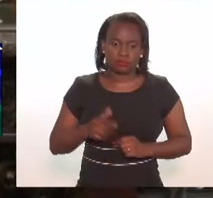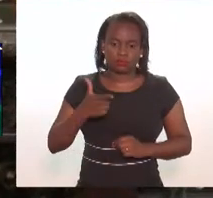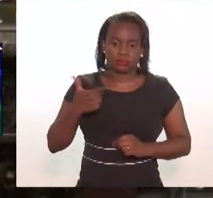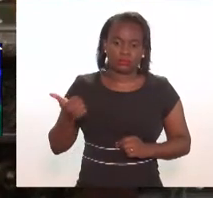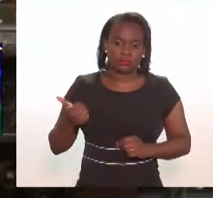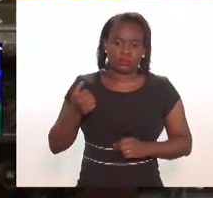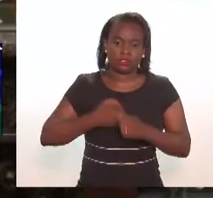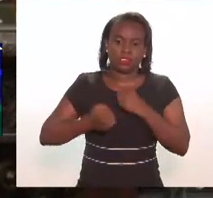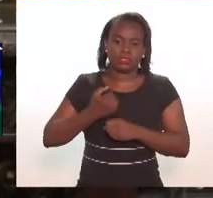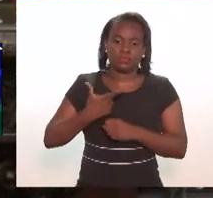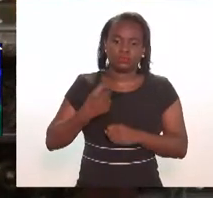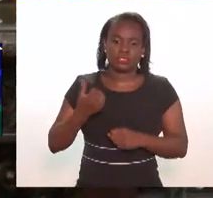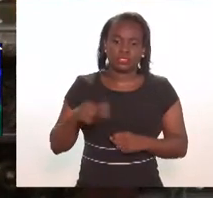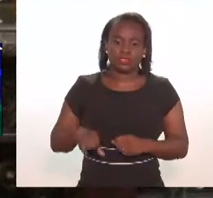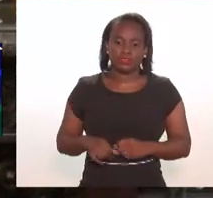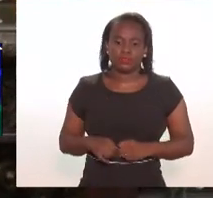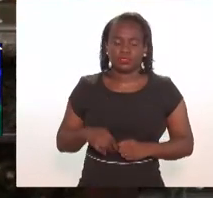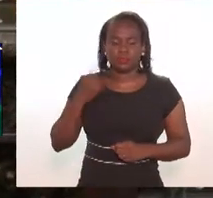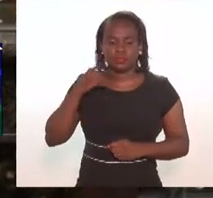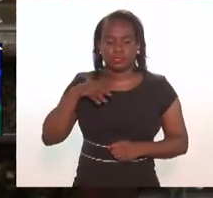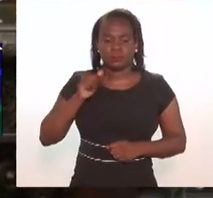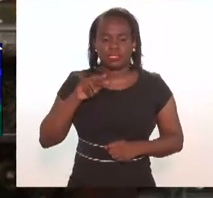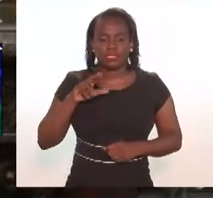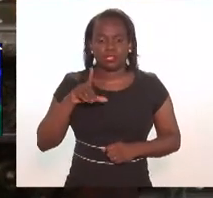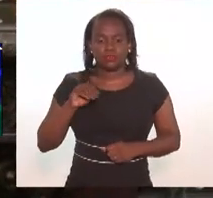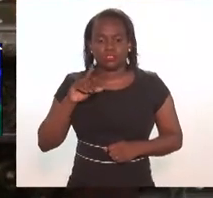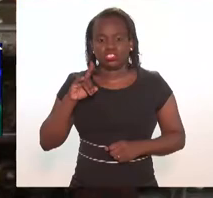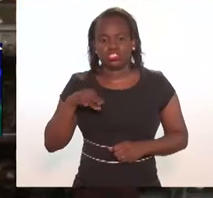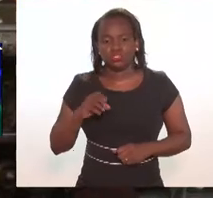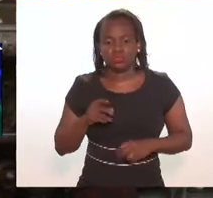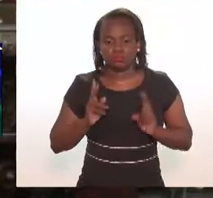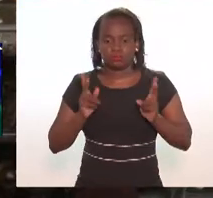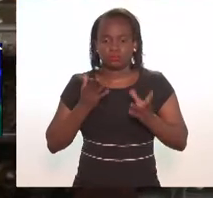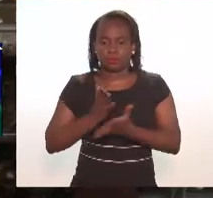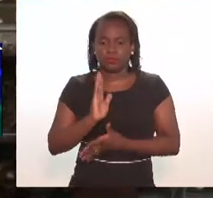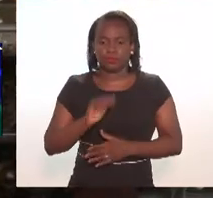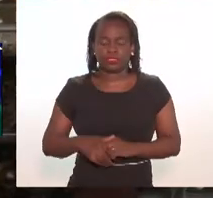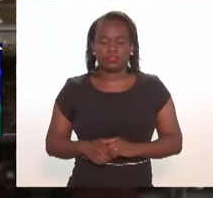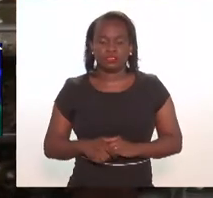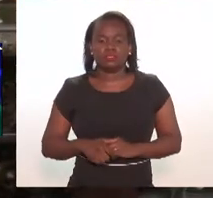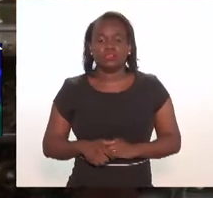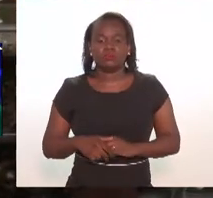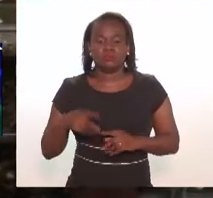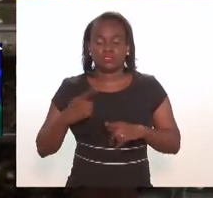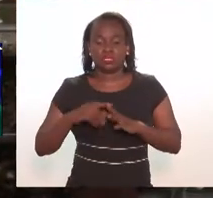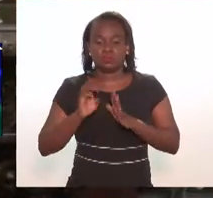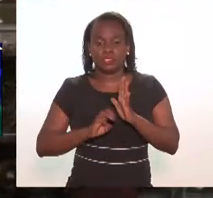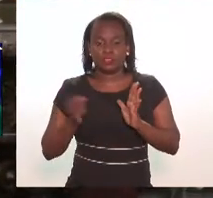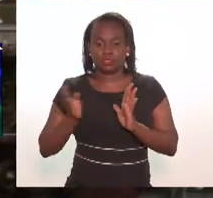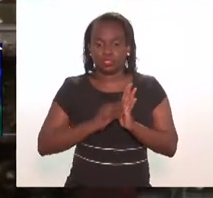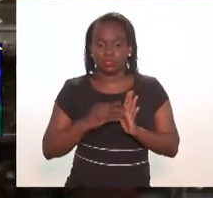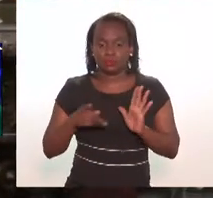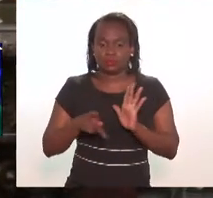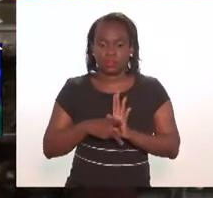11.21 de 19. Deputado Marcelo Soldino, os senhores que aprovam, eles como estão, aprovados. Requerimento de inclusão na ordem do dia do projeto de lei